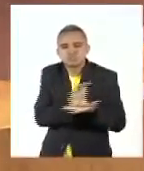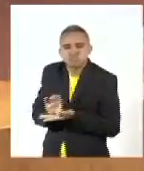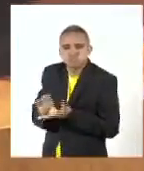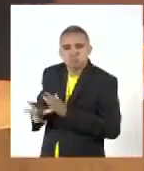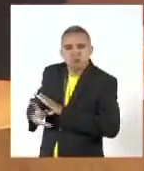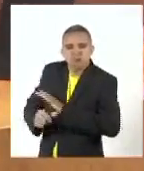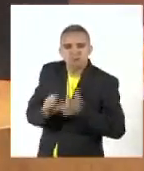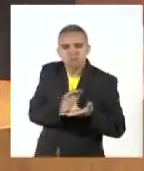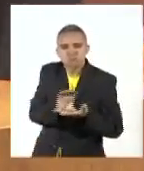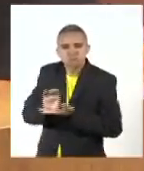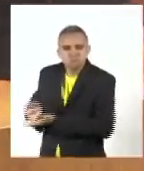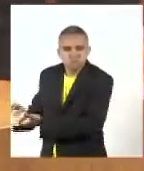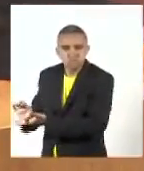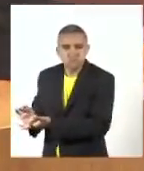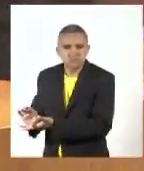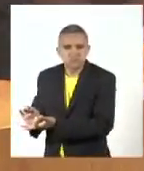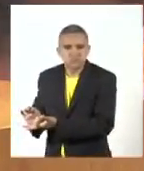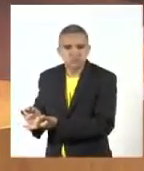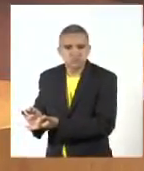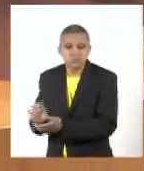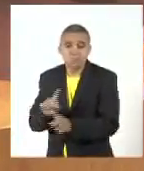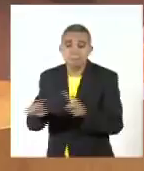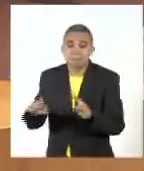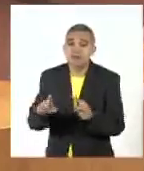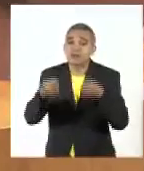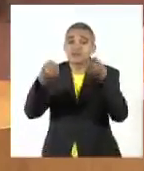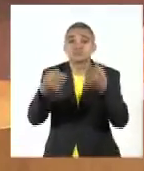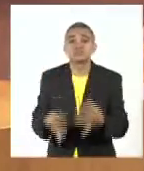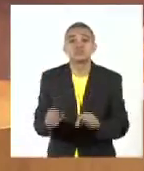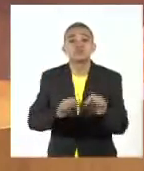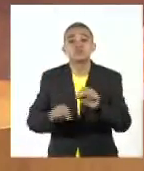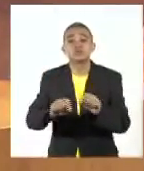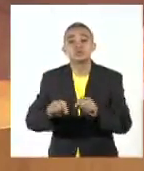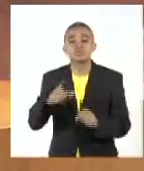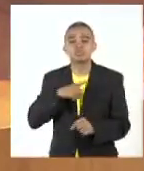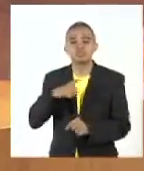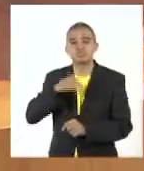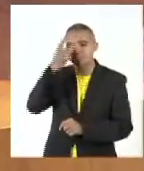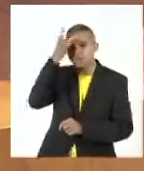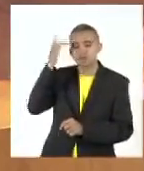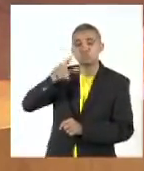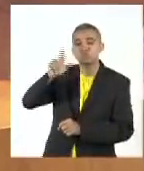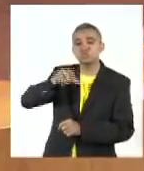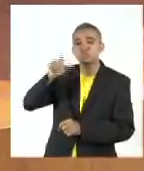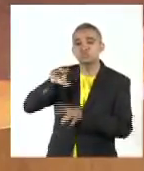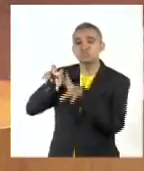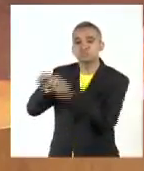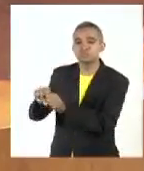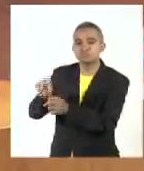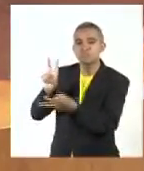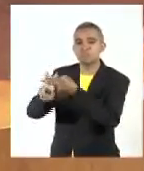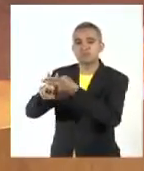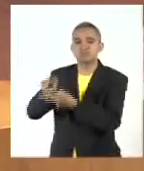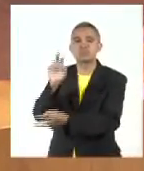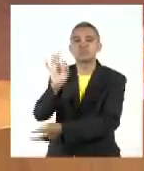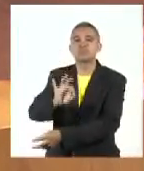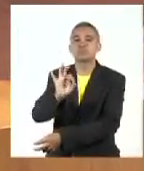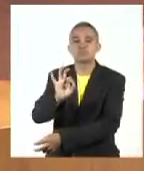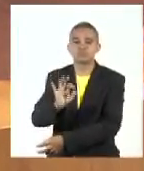que existem pessoas que jamais vão ser pegas nesse governo em questão da agiotagem.